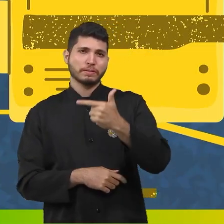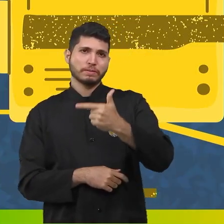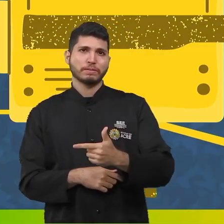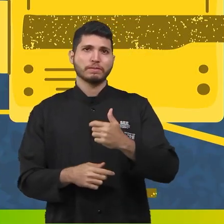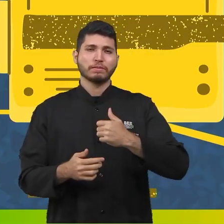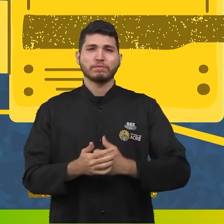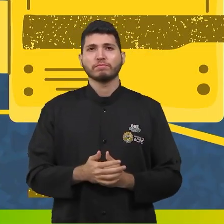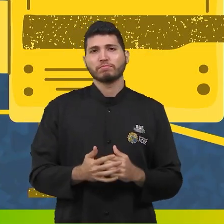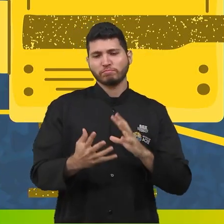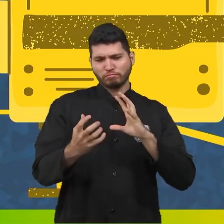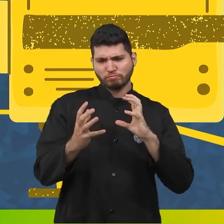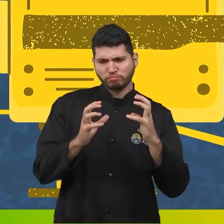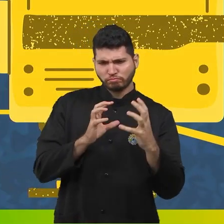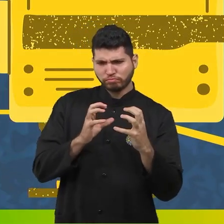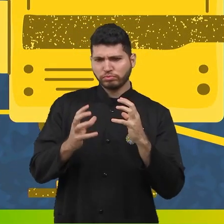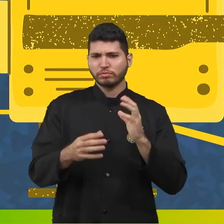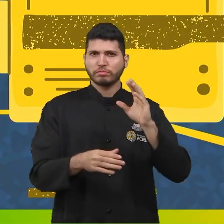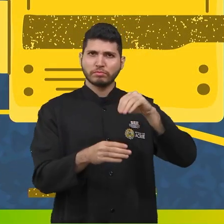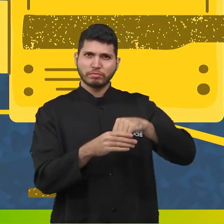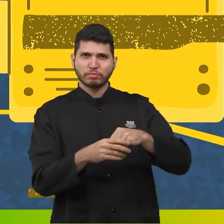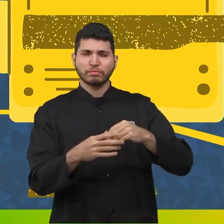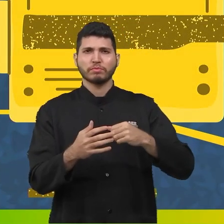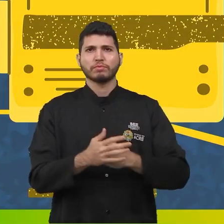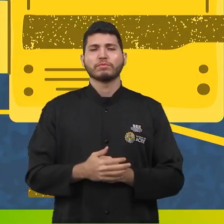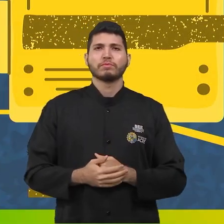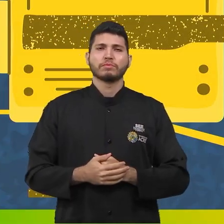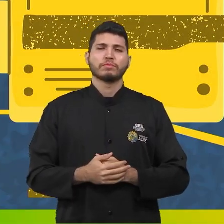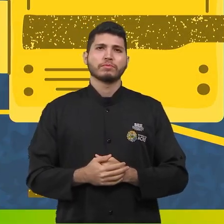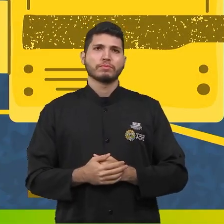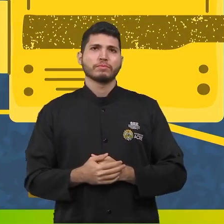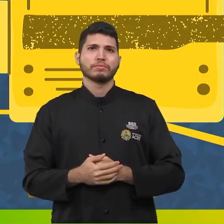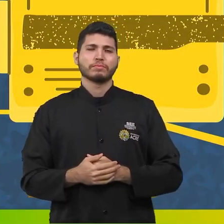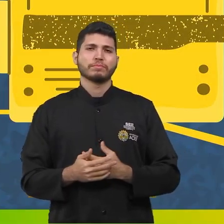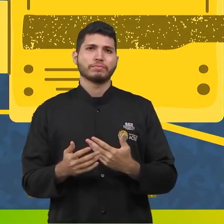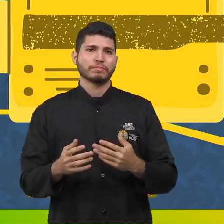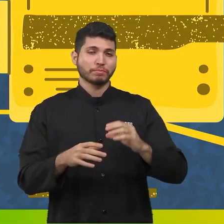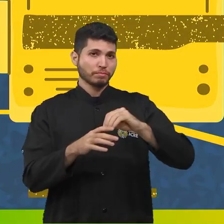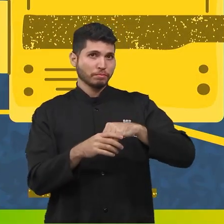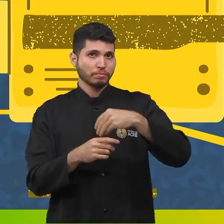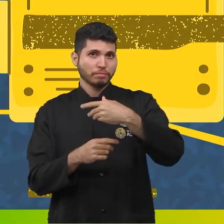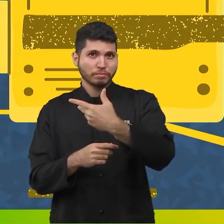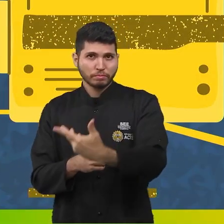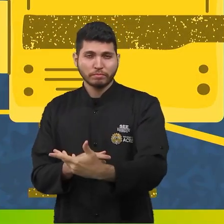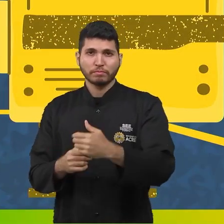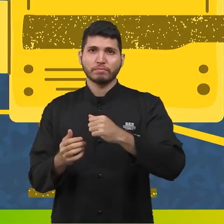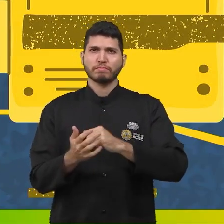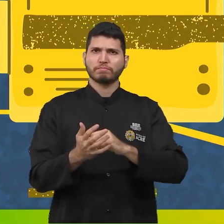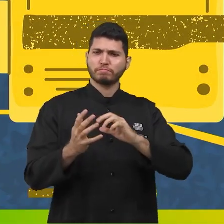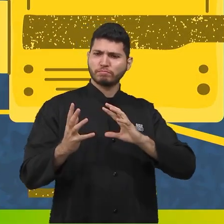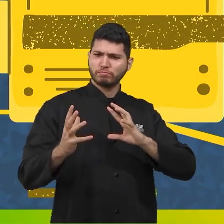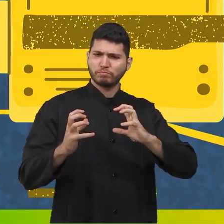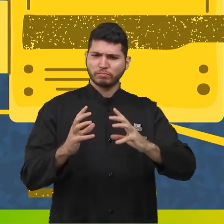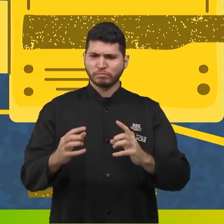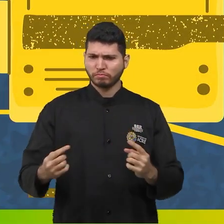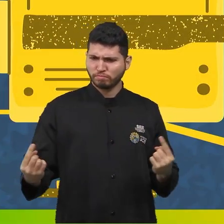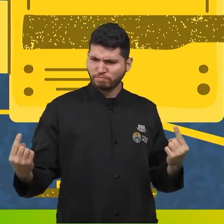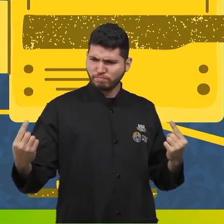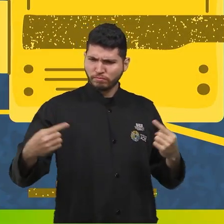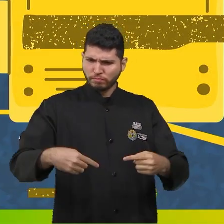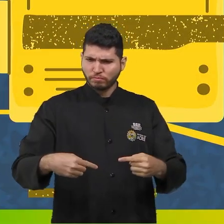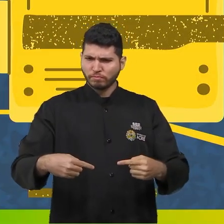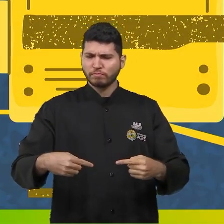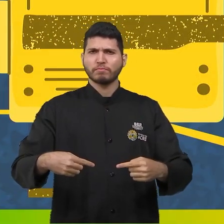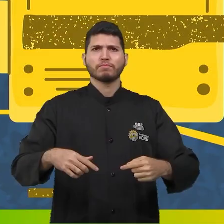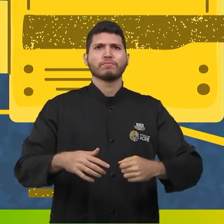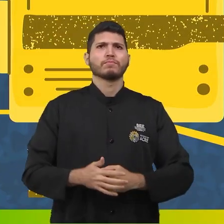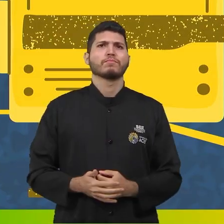Conflitos internos, que são os dilemas morais, e externos, que são as rivalidades, impulsionam a trama,